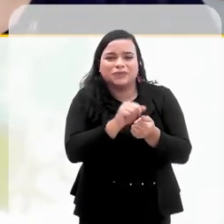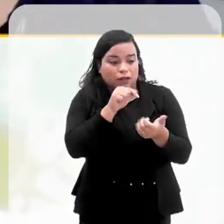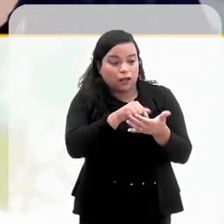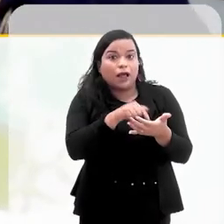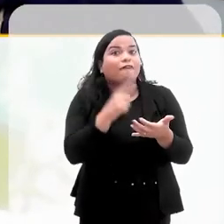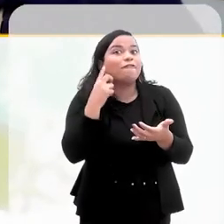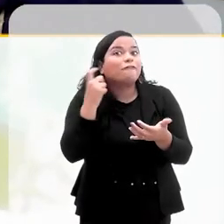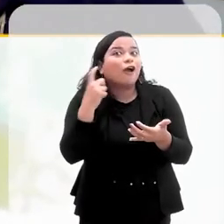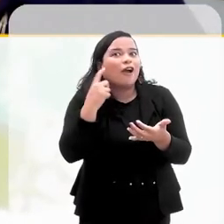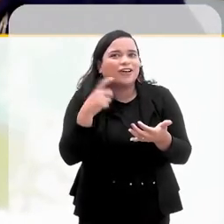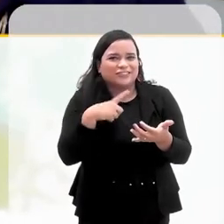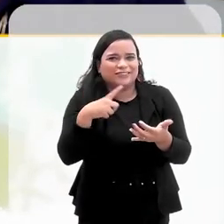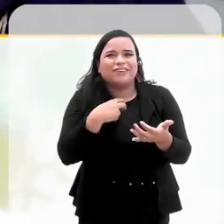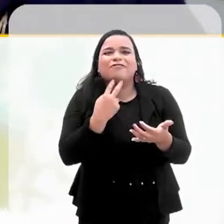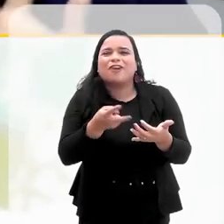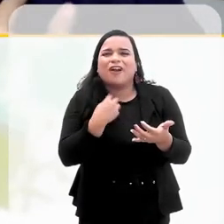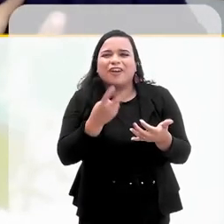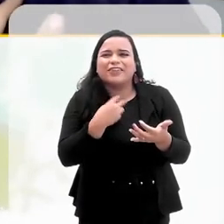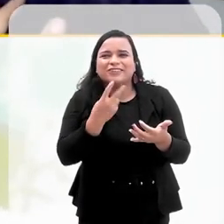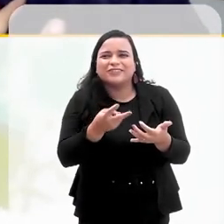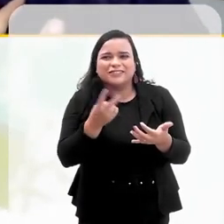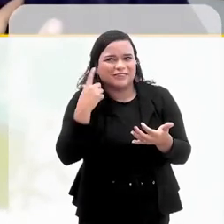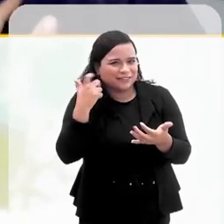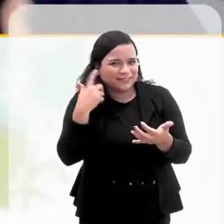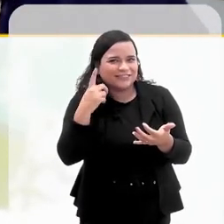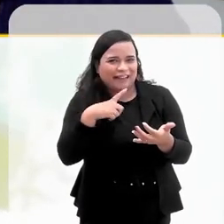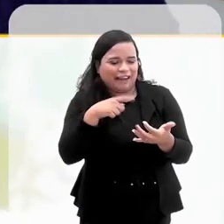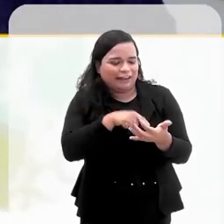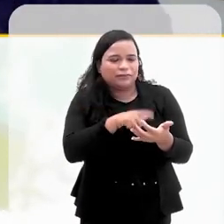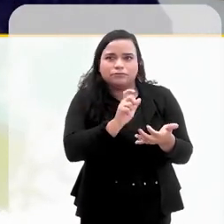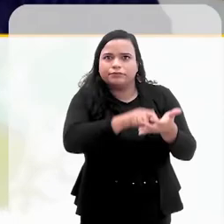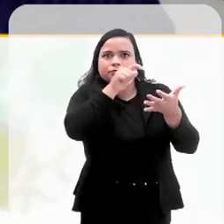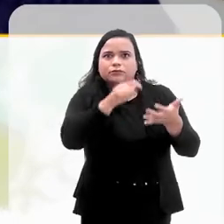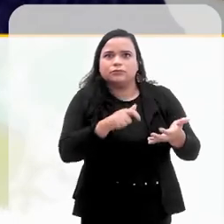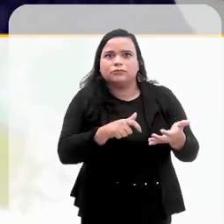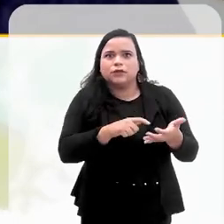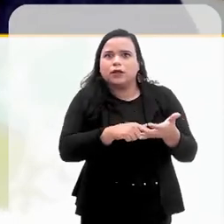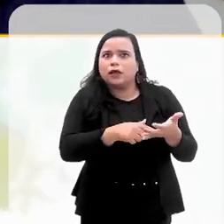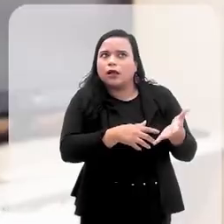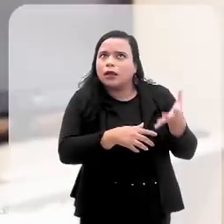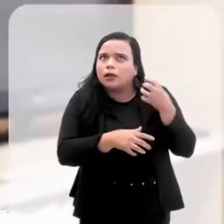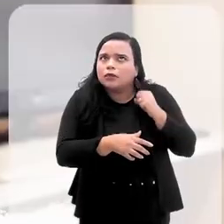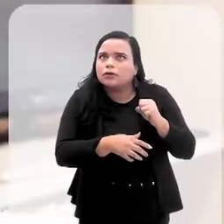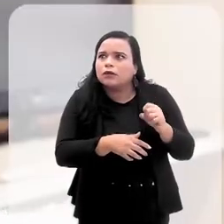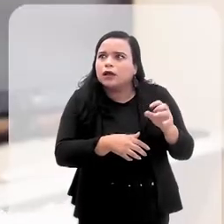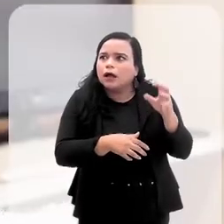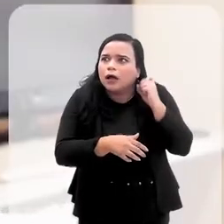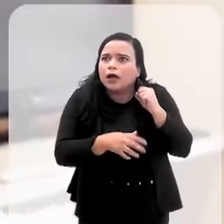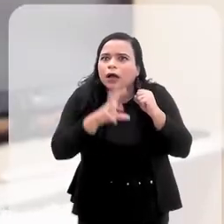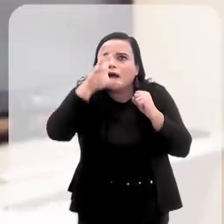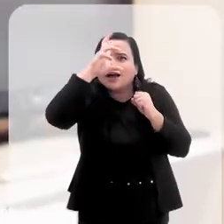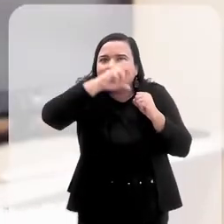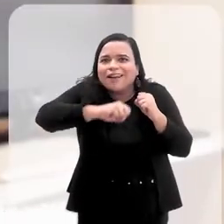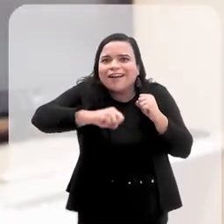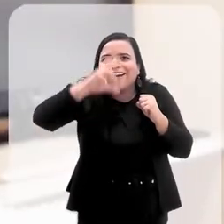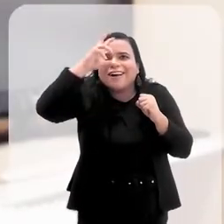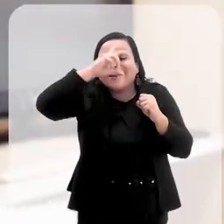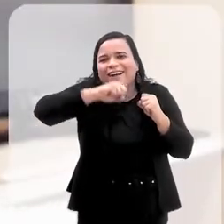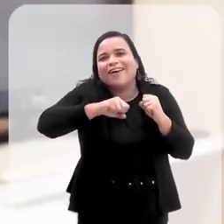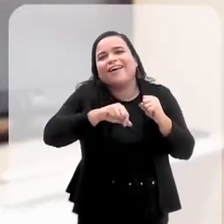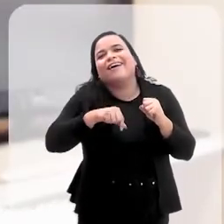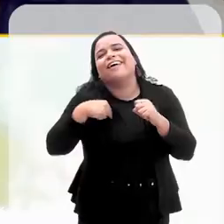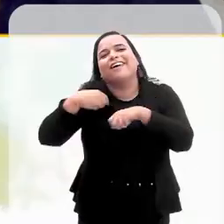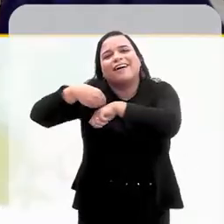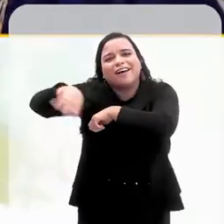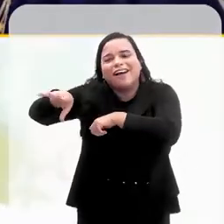um feedback auditivo, que não é só eu que dou, é o aparelho. Então, A quando ele faz a frase, tecnologia veja pode bem,